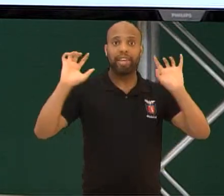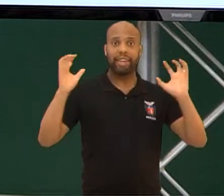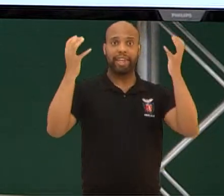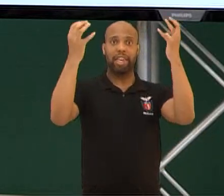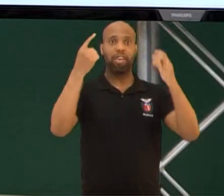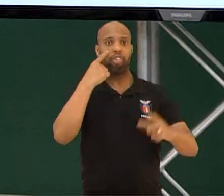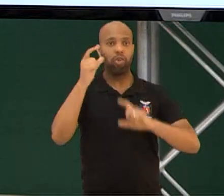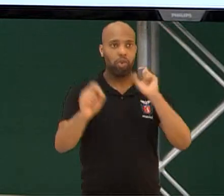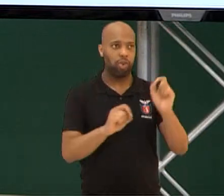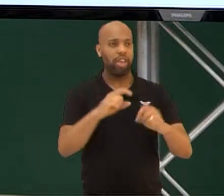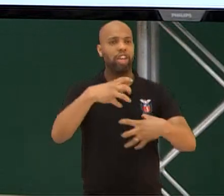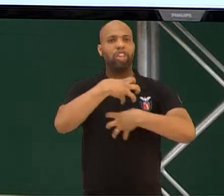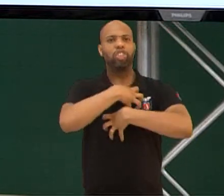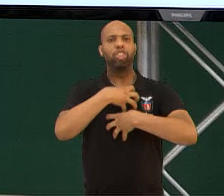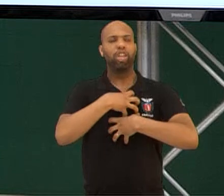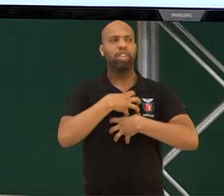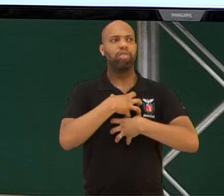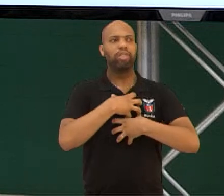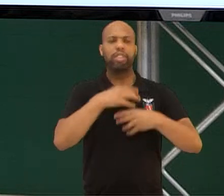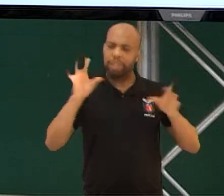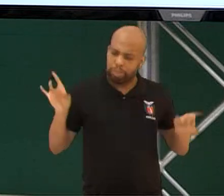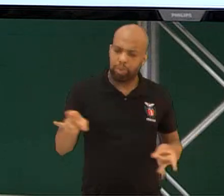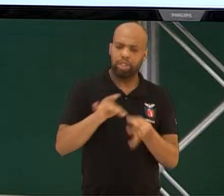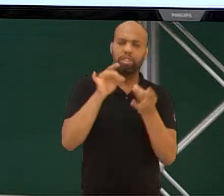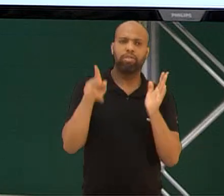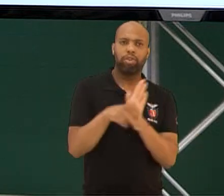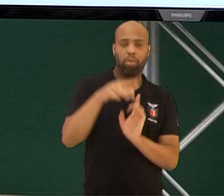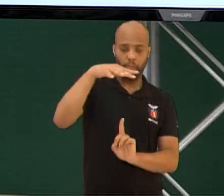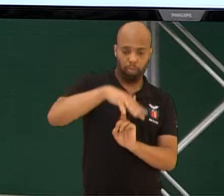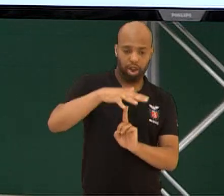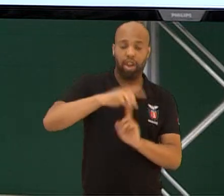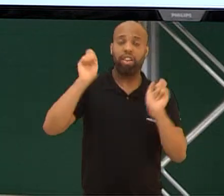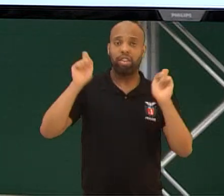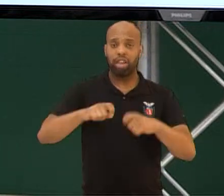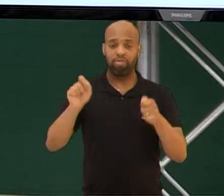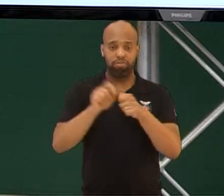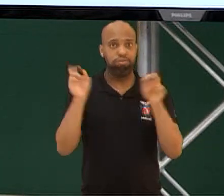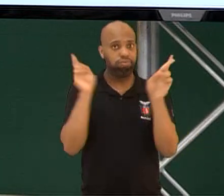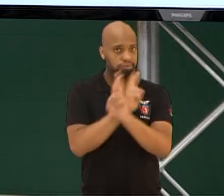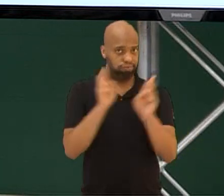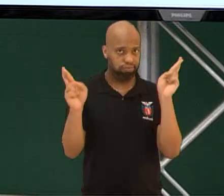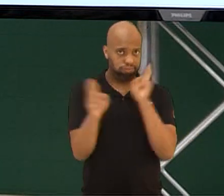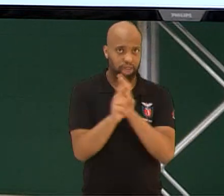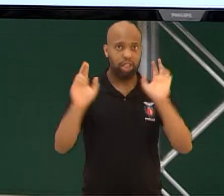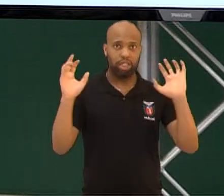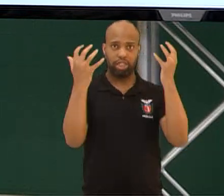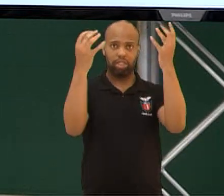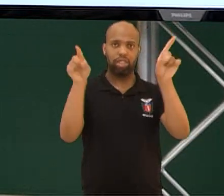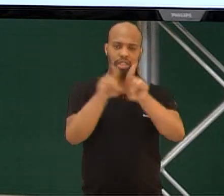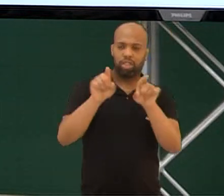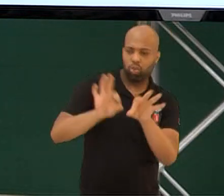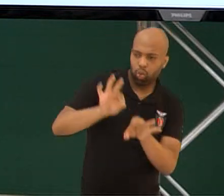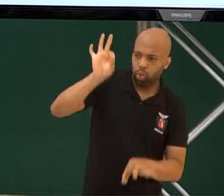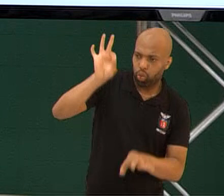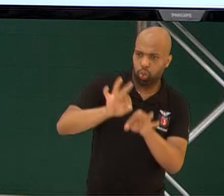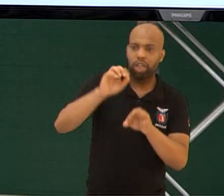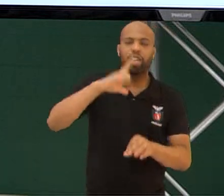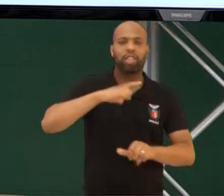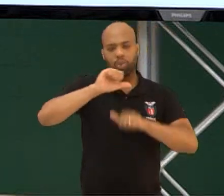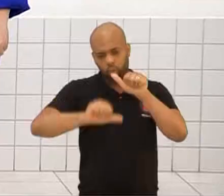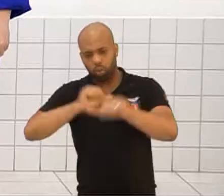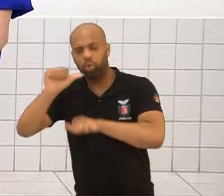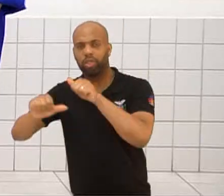verificamos que há, então, uma certa particularidade ali, a gente fazendo exatamente essa relação entre o clima e a questão de altitude, essas mudanças e alterações que nós